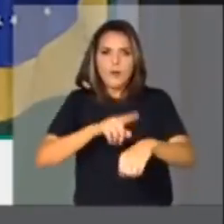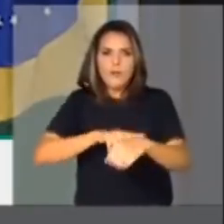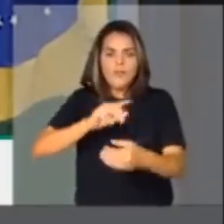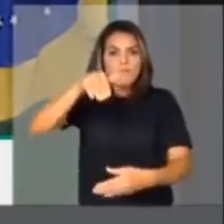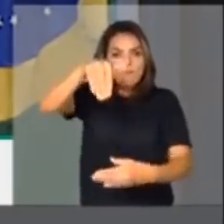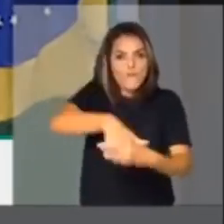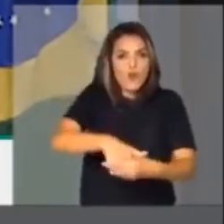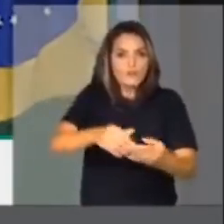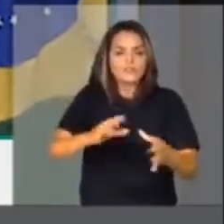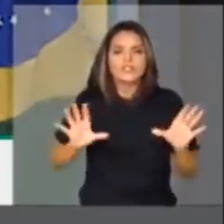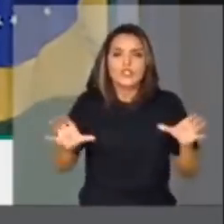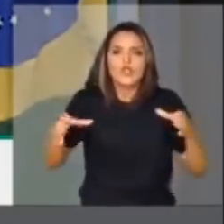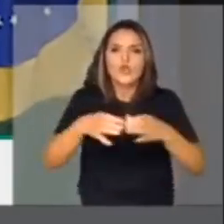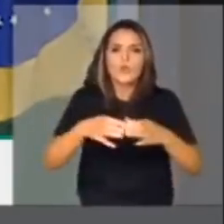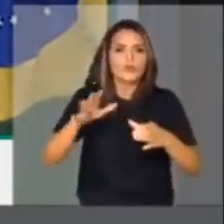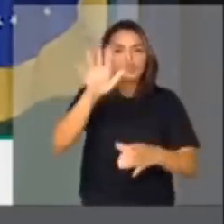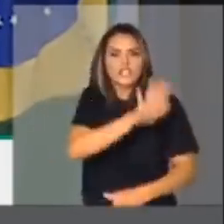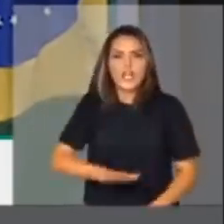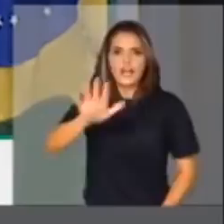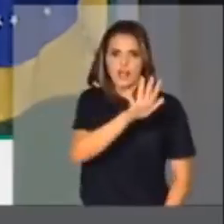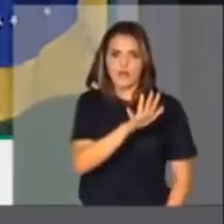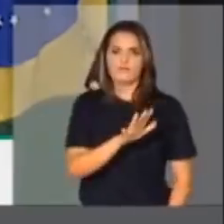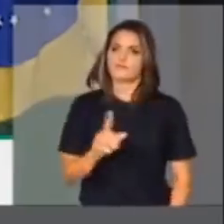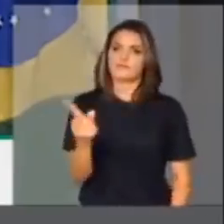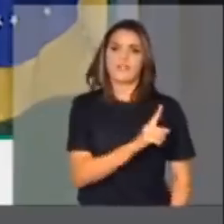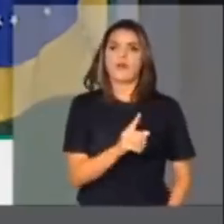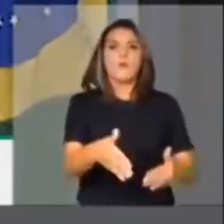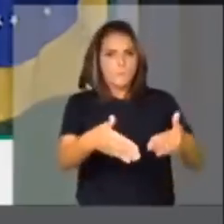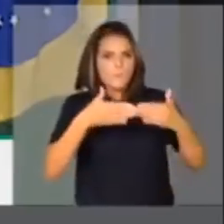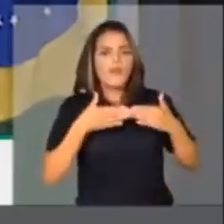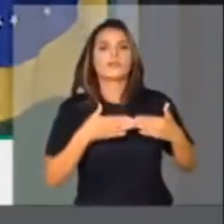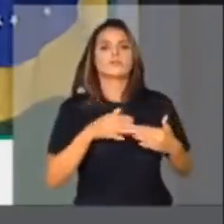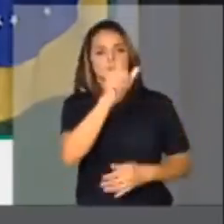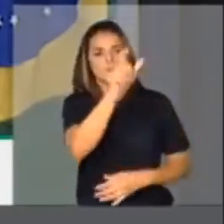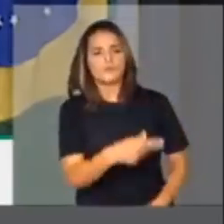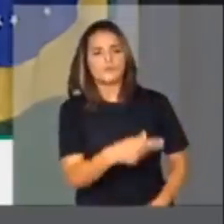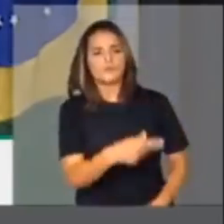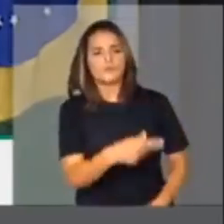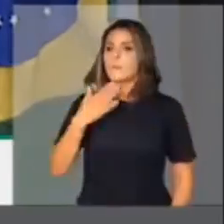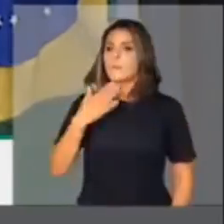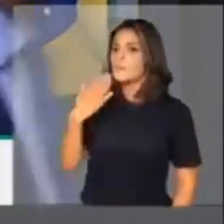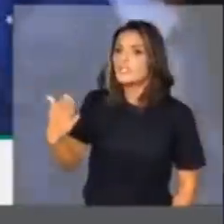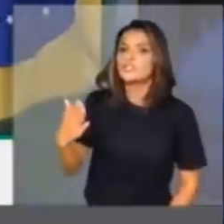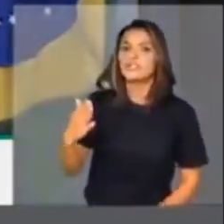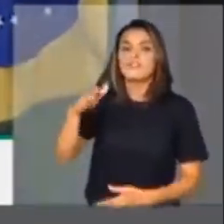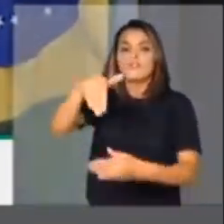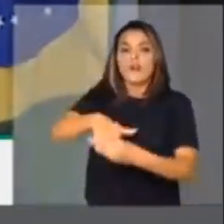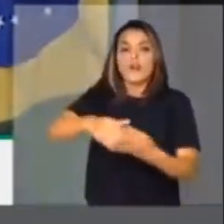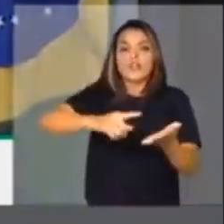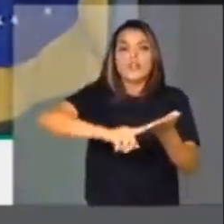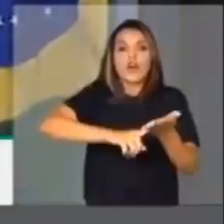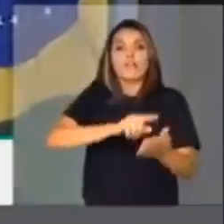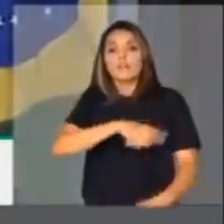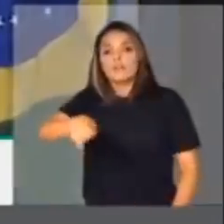simbólica. Conclamo que, se o presidente não pedir votação nominal a cada deputado de ofício, que levante a